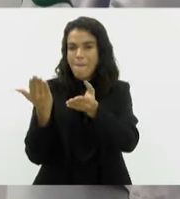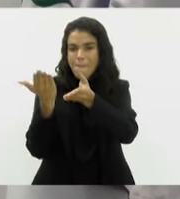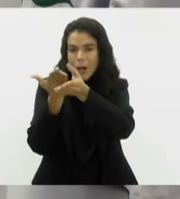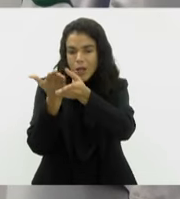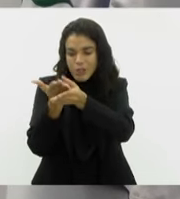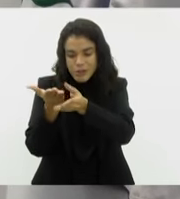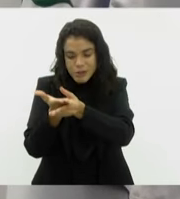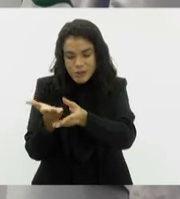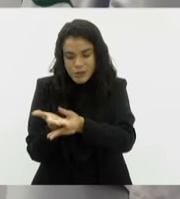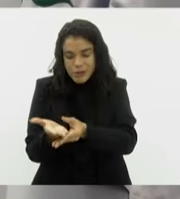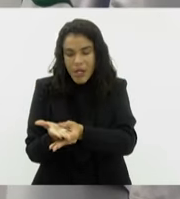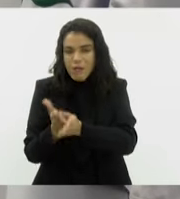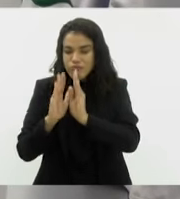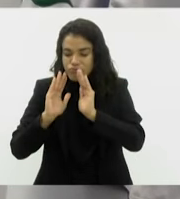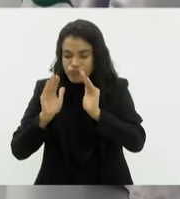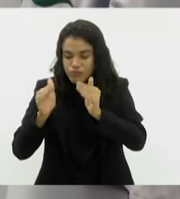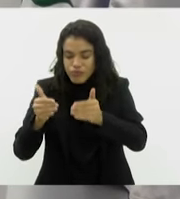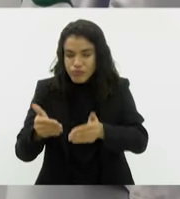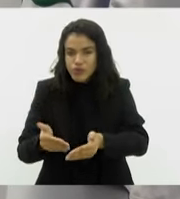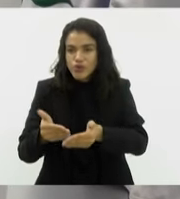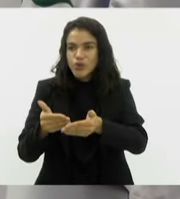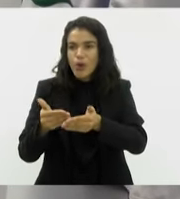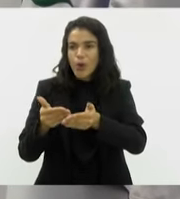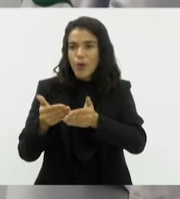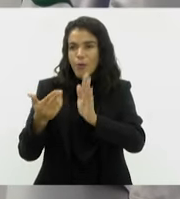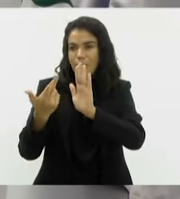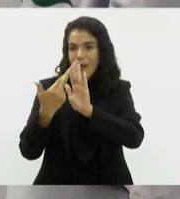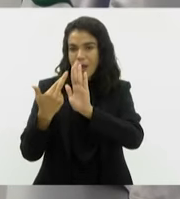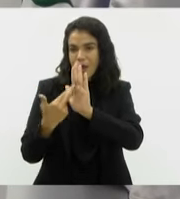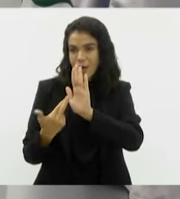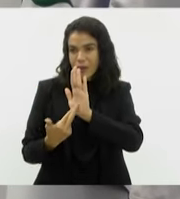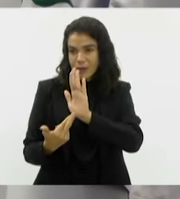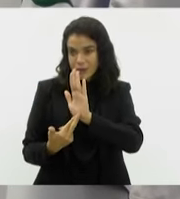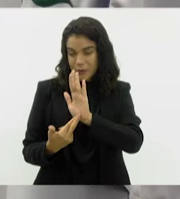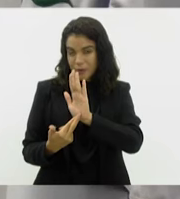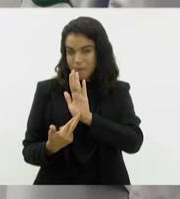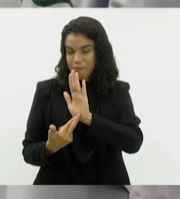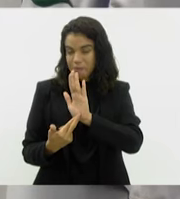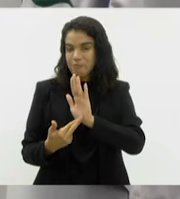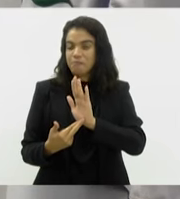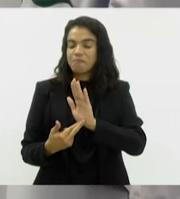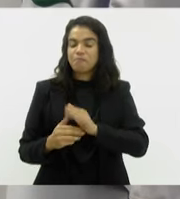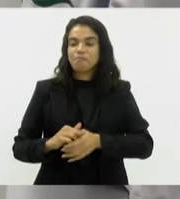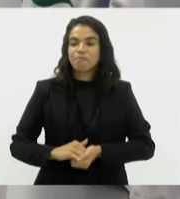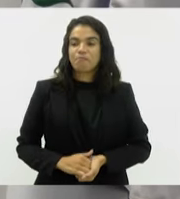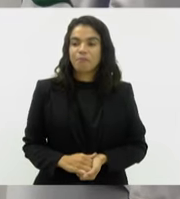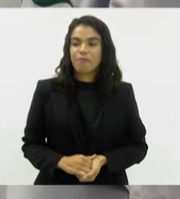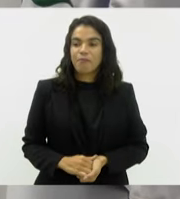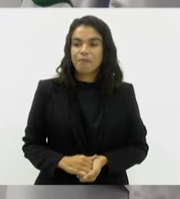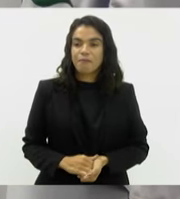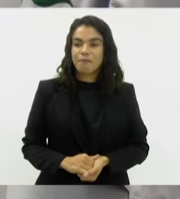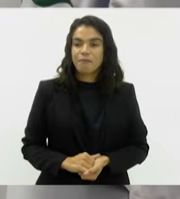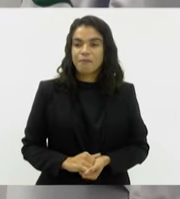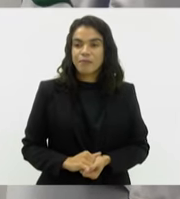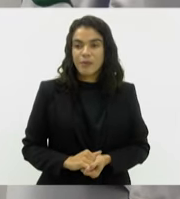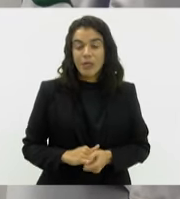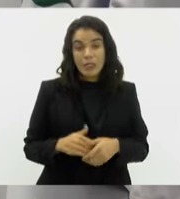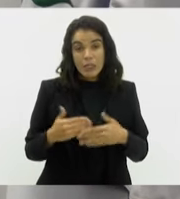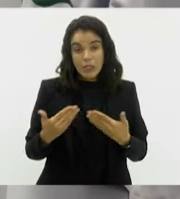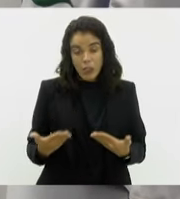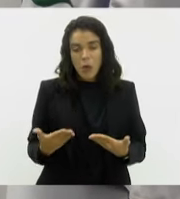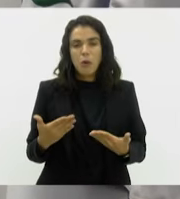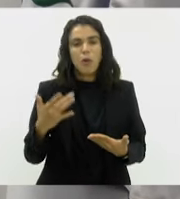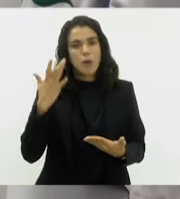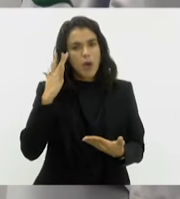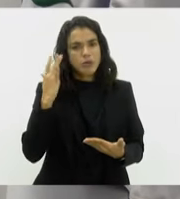que versavam sobre regularização fundiária e veio a discussão à tona. Então, considero pertinente